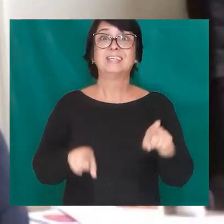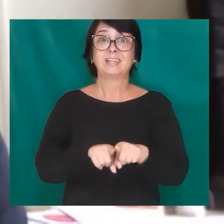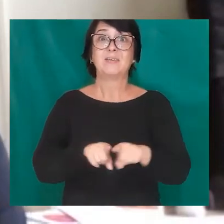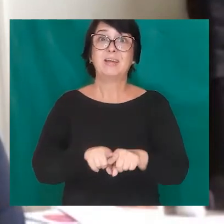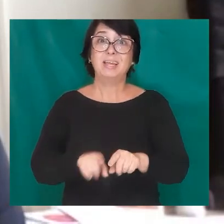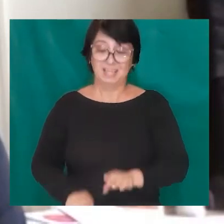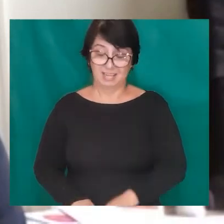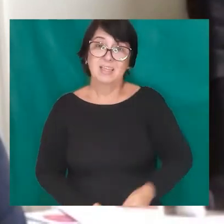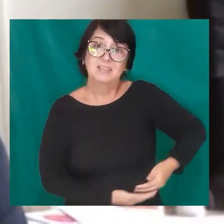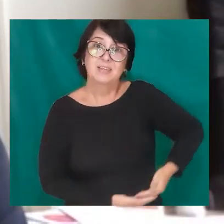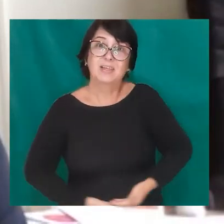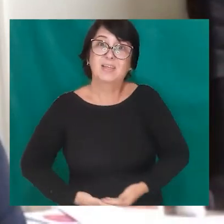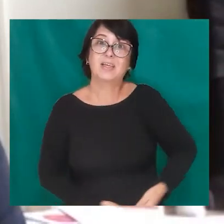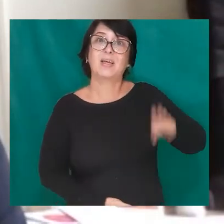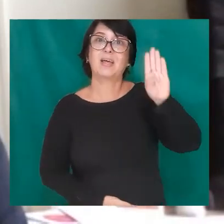Baby Class é uma experiência